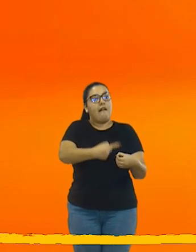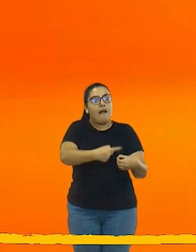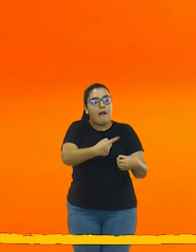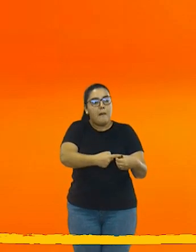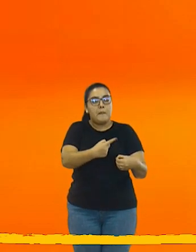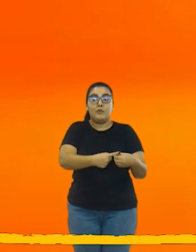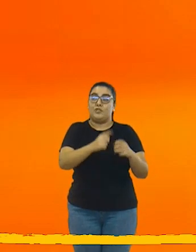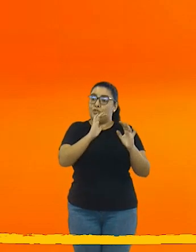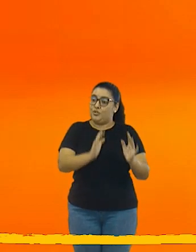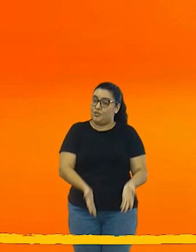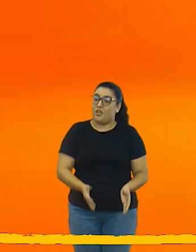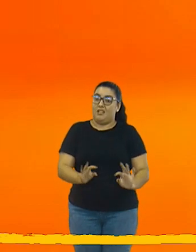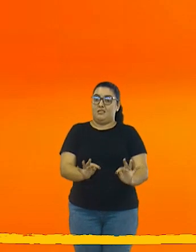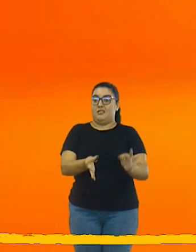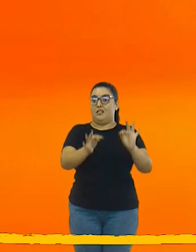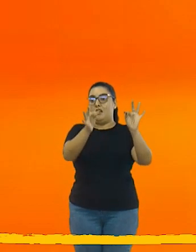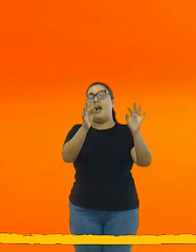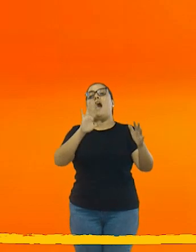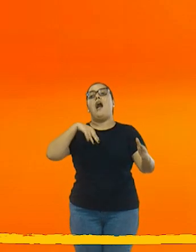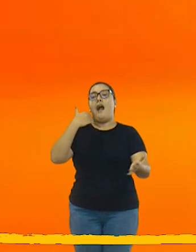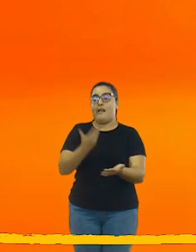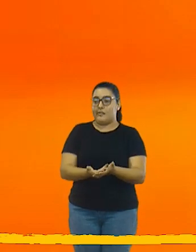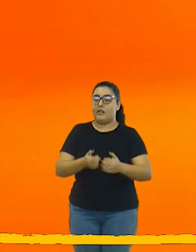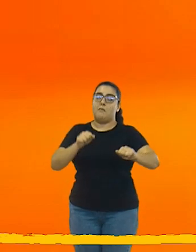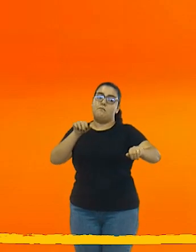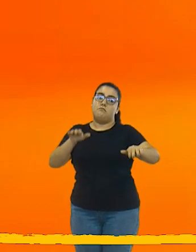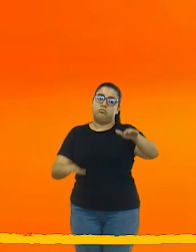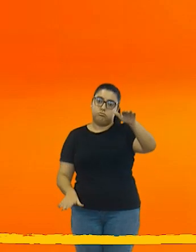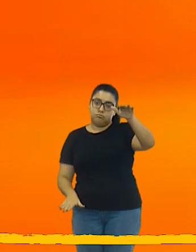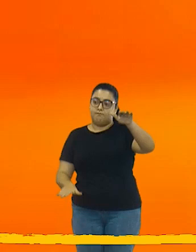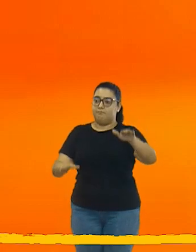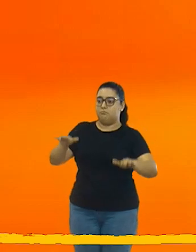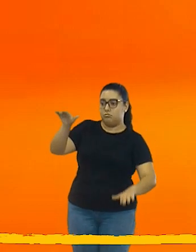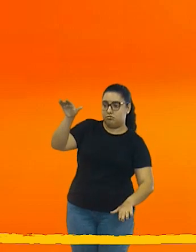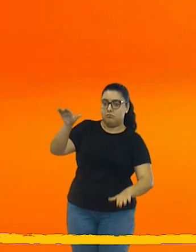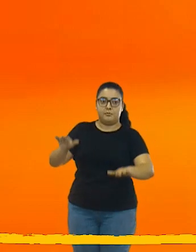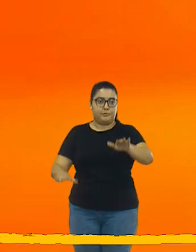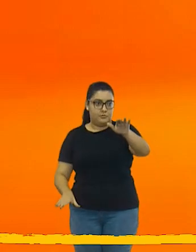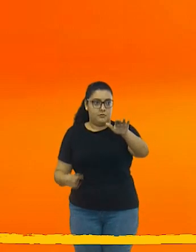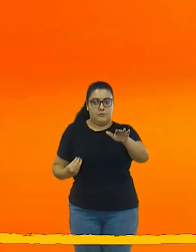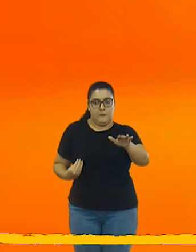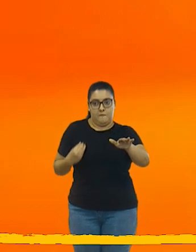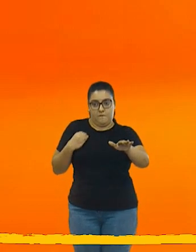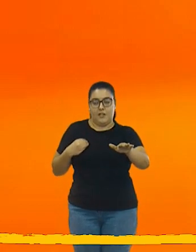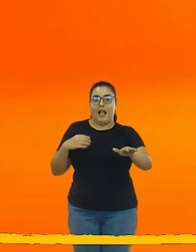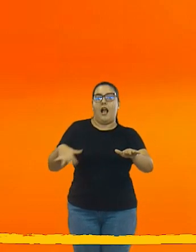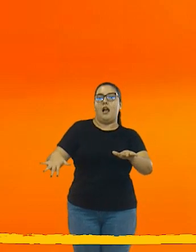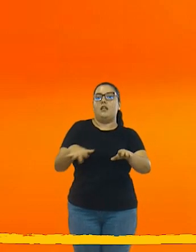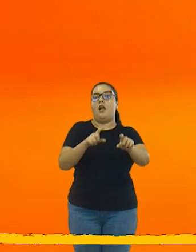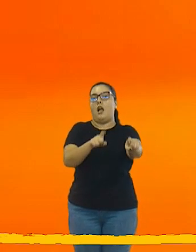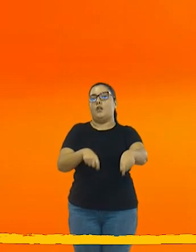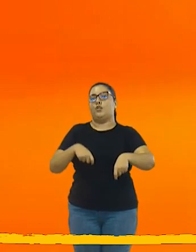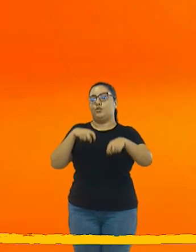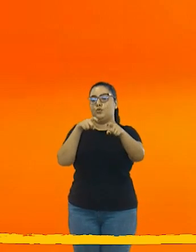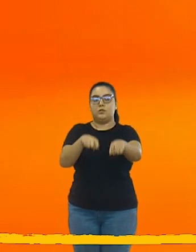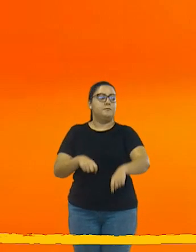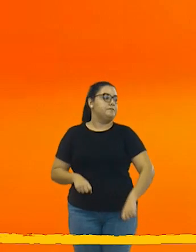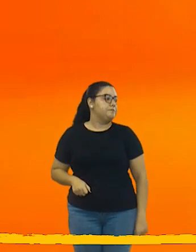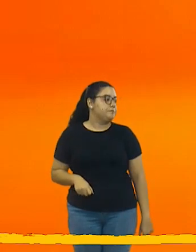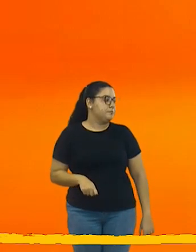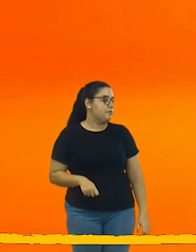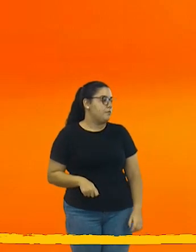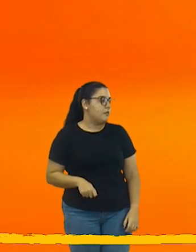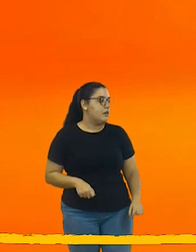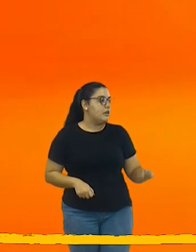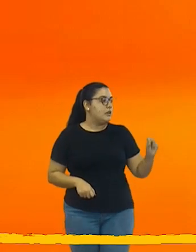tecnologia avançar, as desigualdades permanecem muito atuantes na zona agrícola. E mais um detalhe,